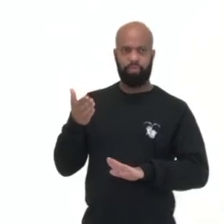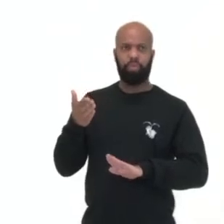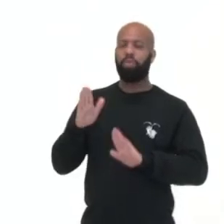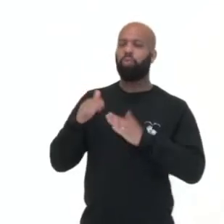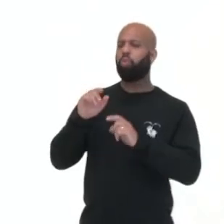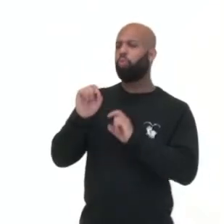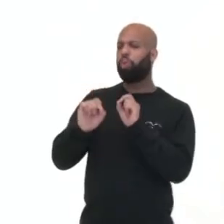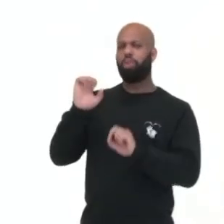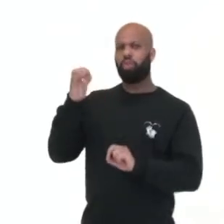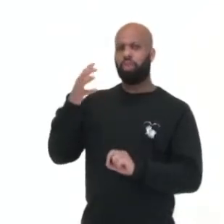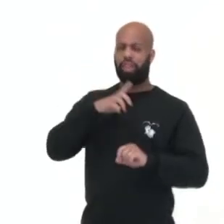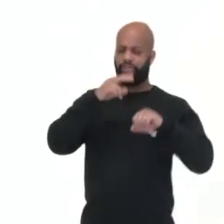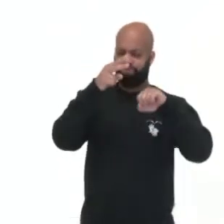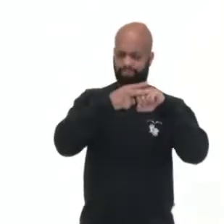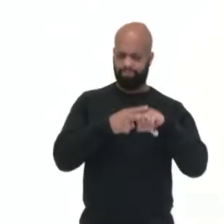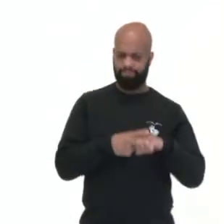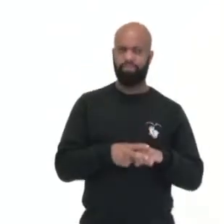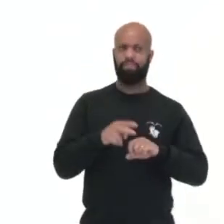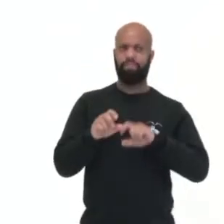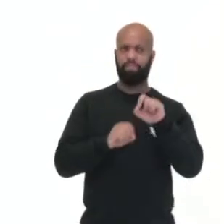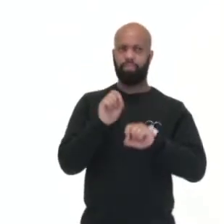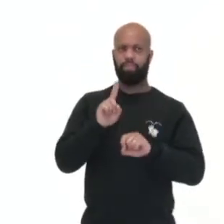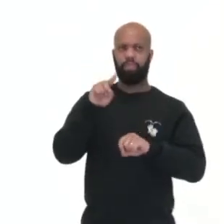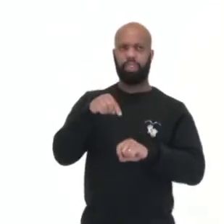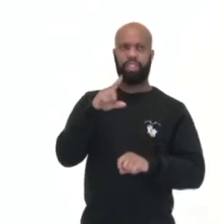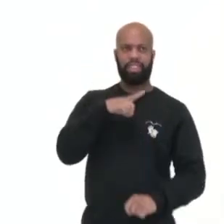E a gente tem aqui os verbos que eles estão